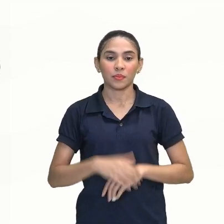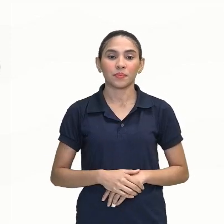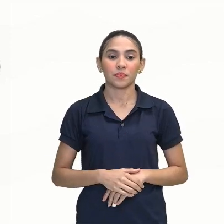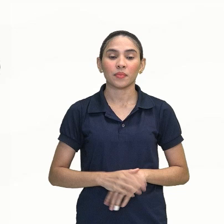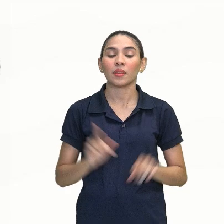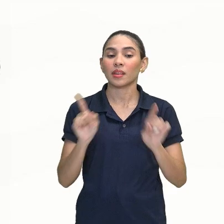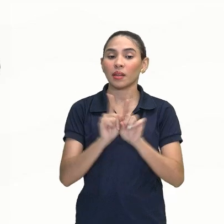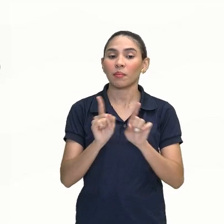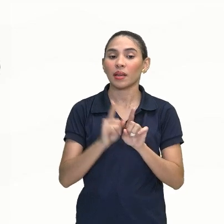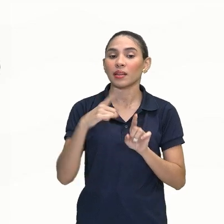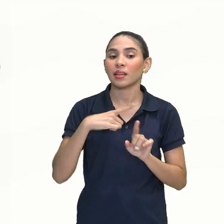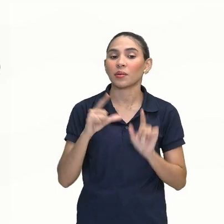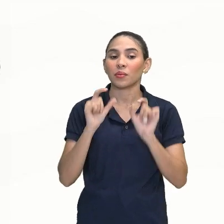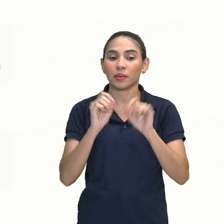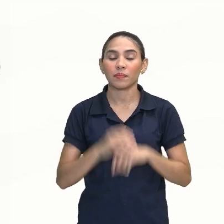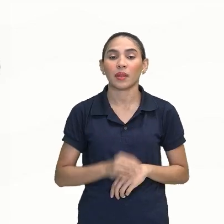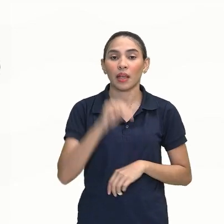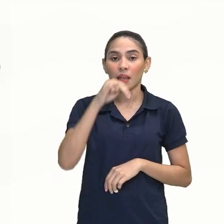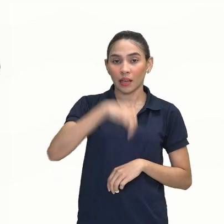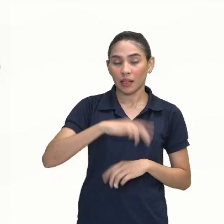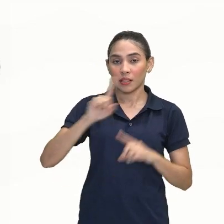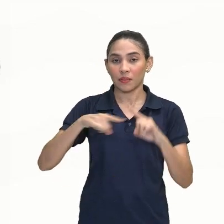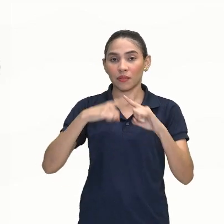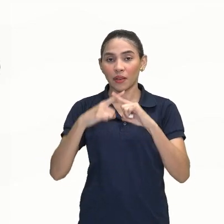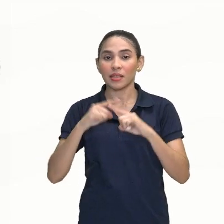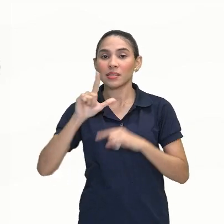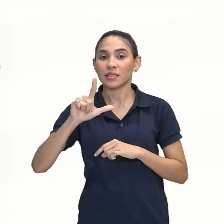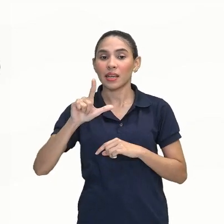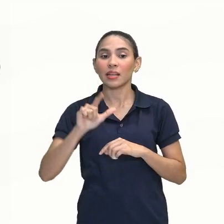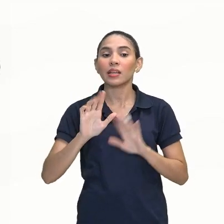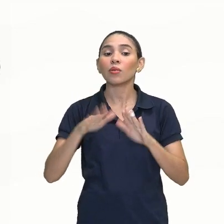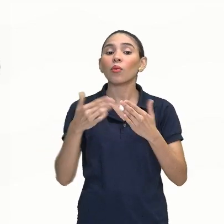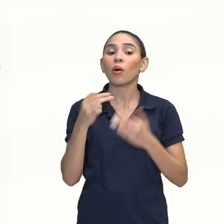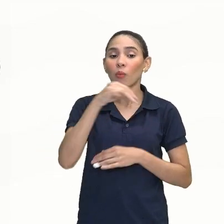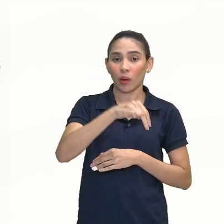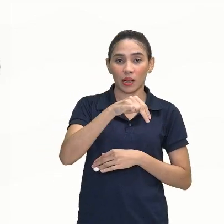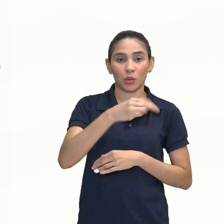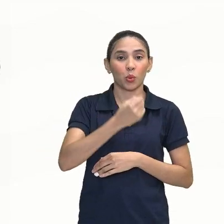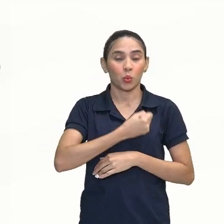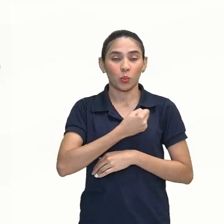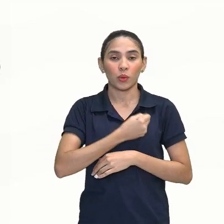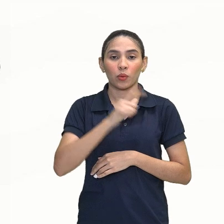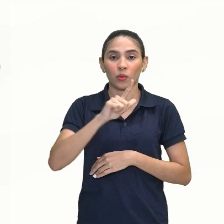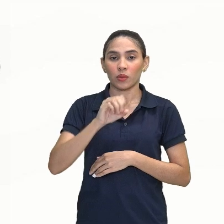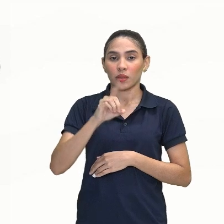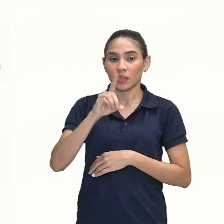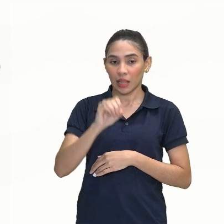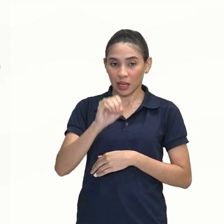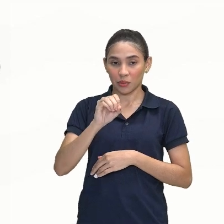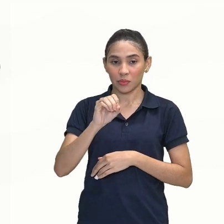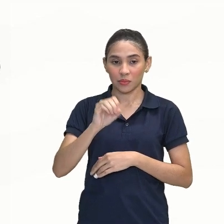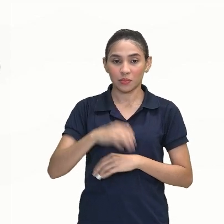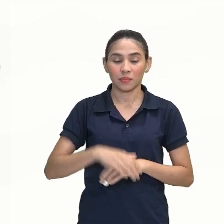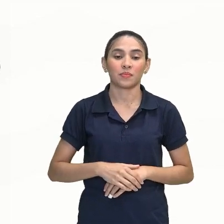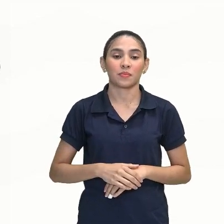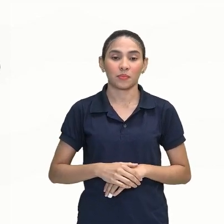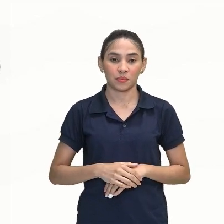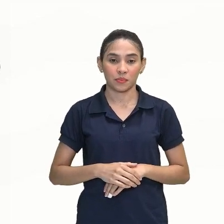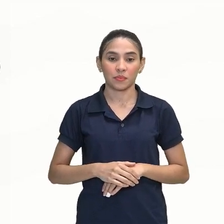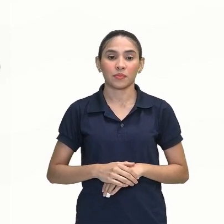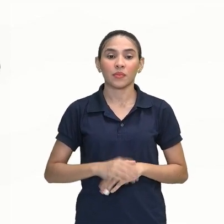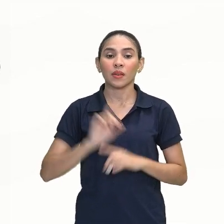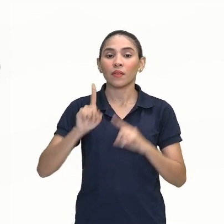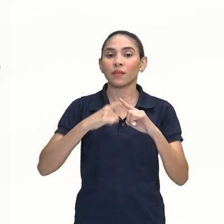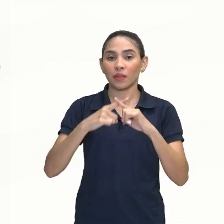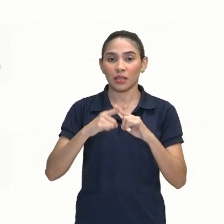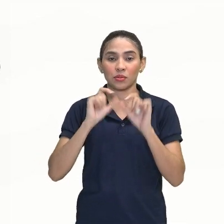Temos aí N vezes L. Quem é N? Número de lados, tá? Número de lados